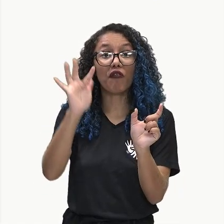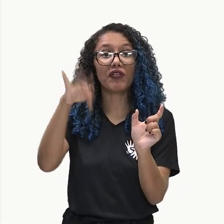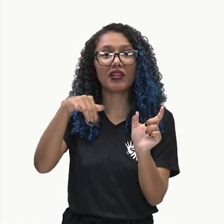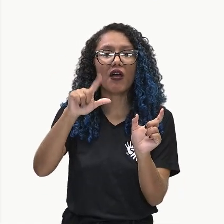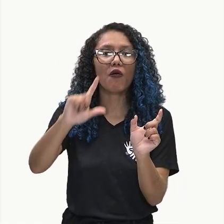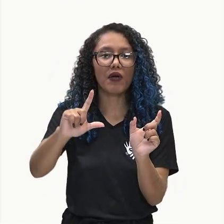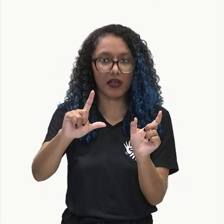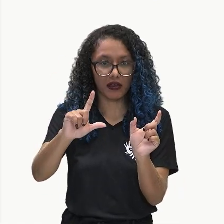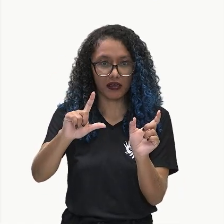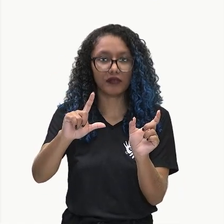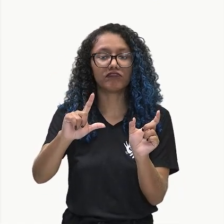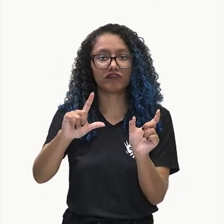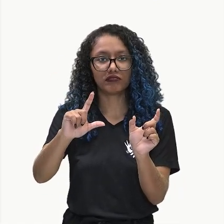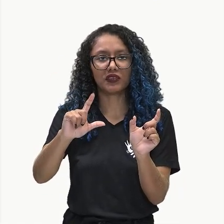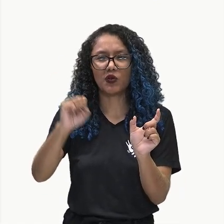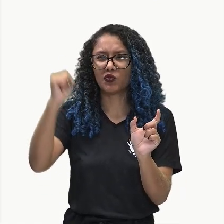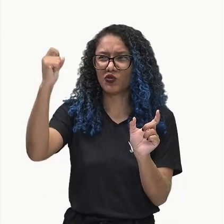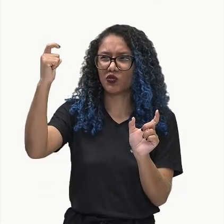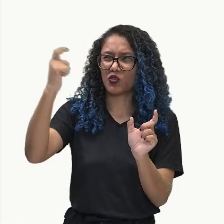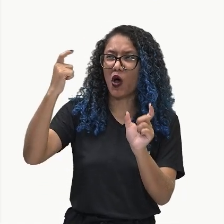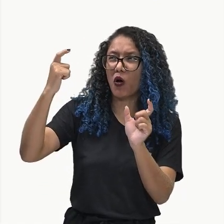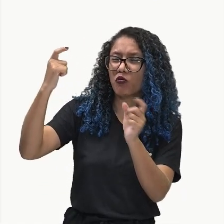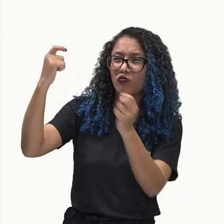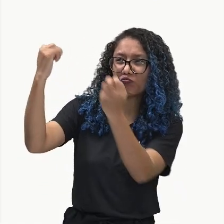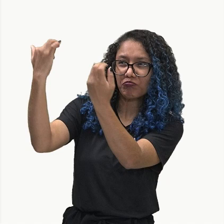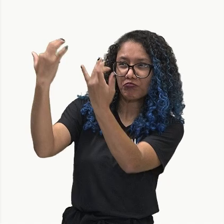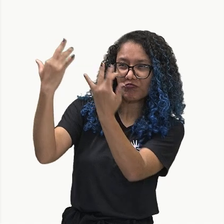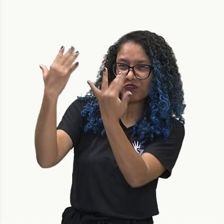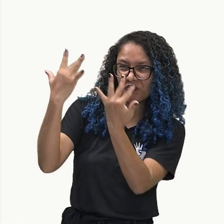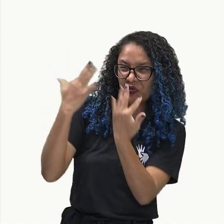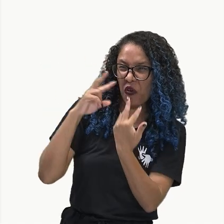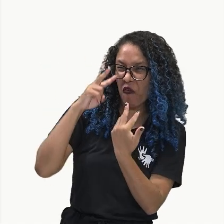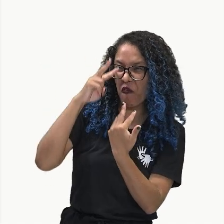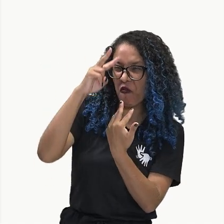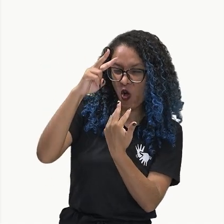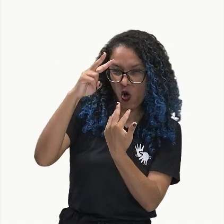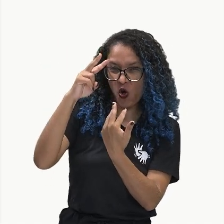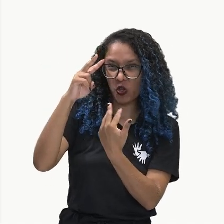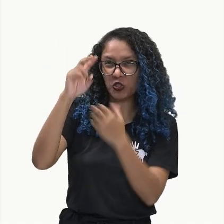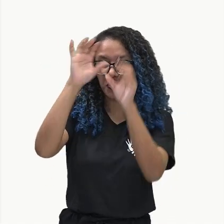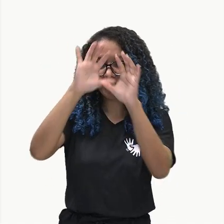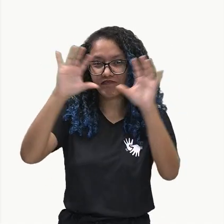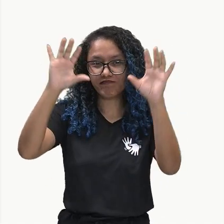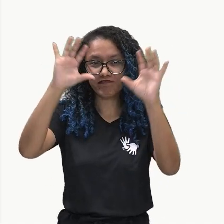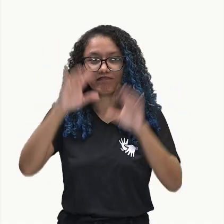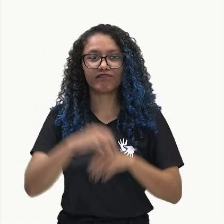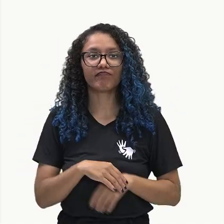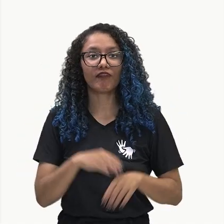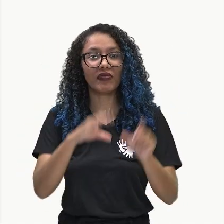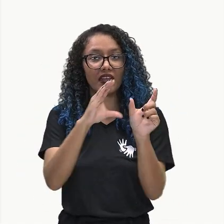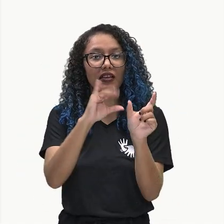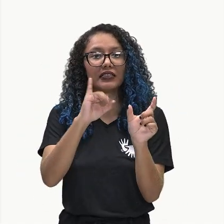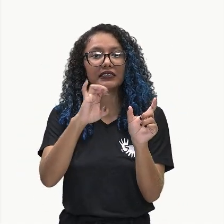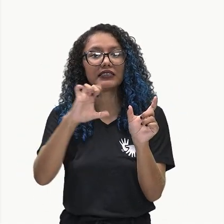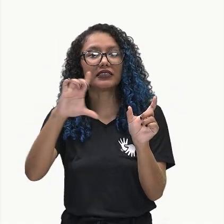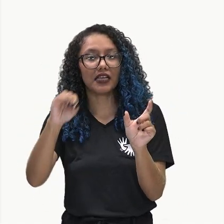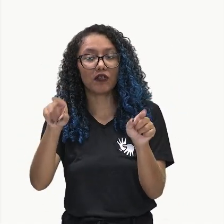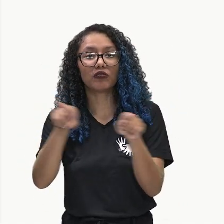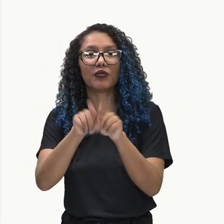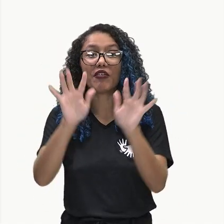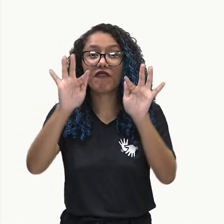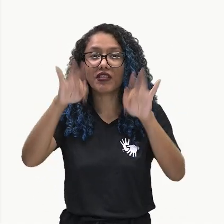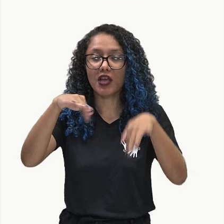sol brilha com força en el cielo. Cielo também é um substantivo terminado em O, sendo aí